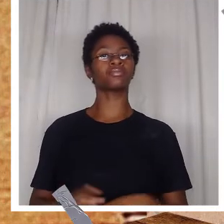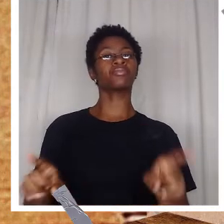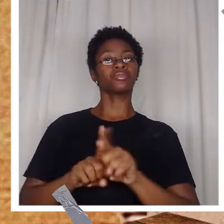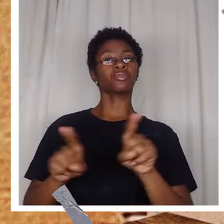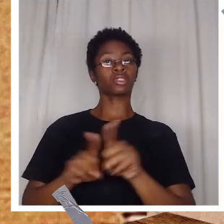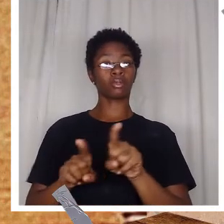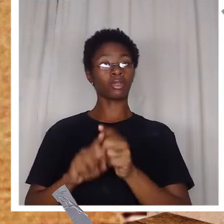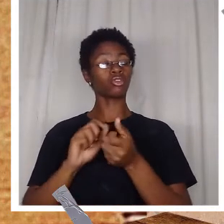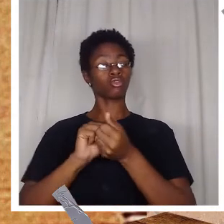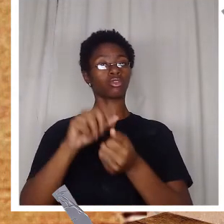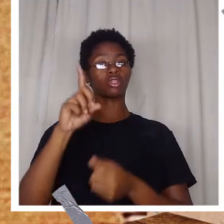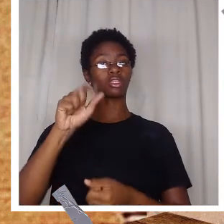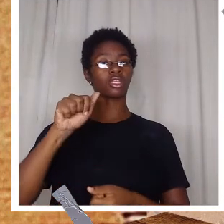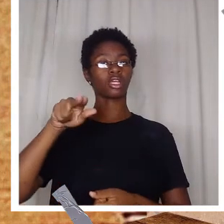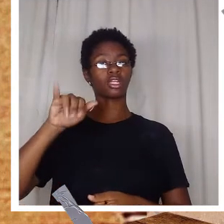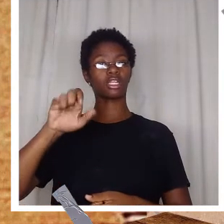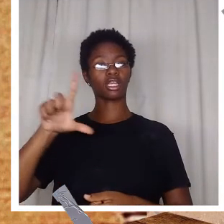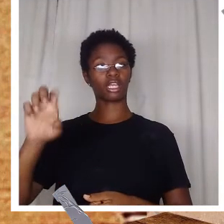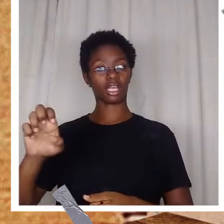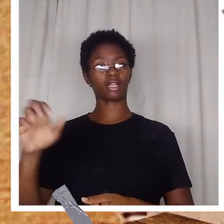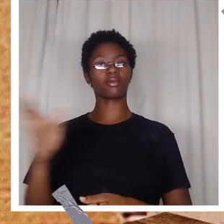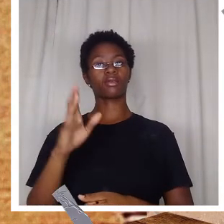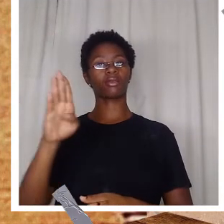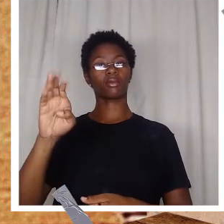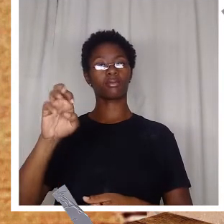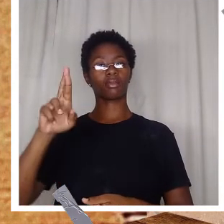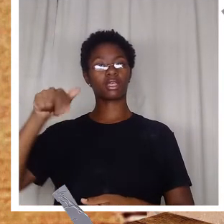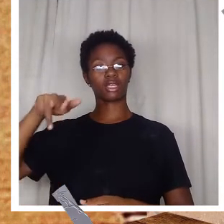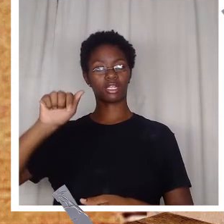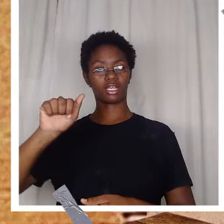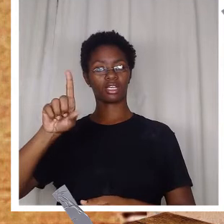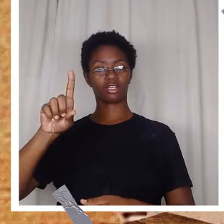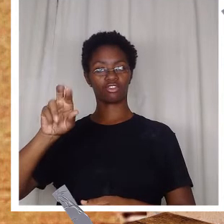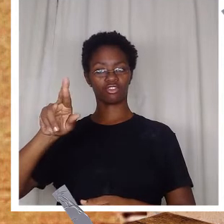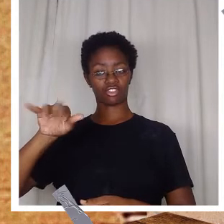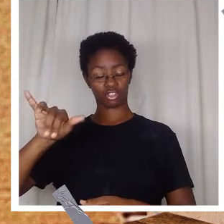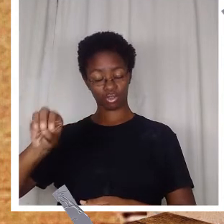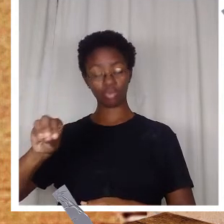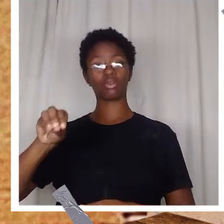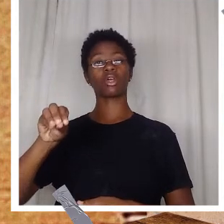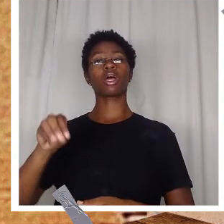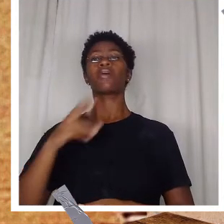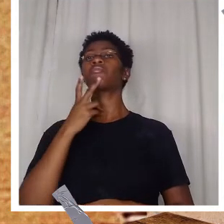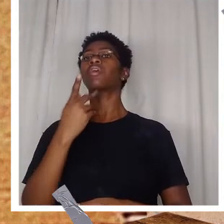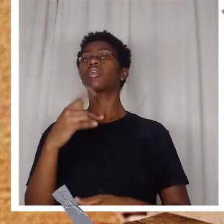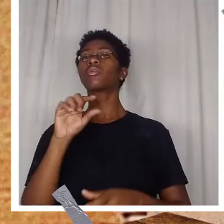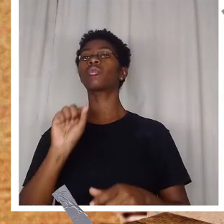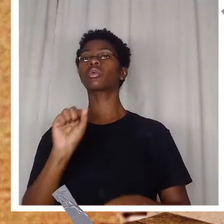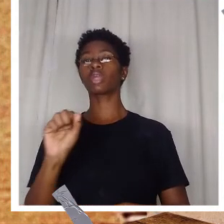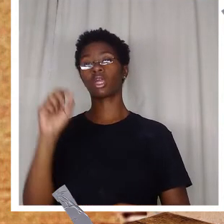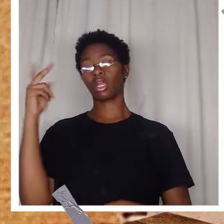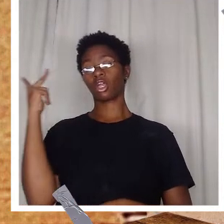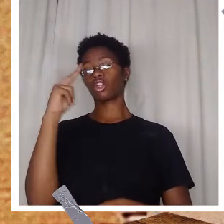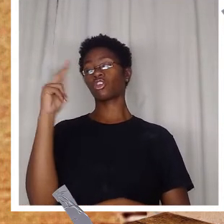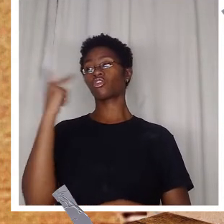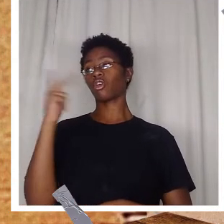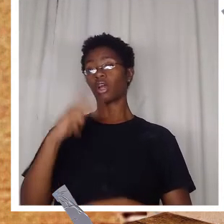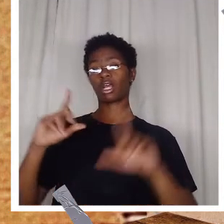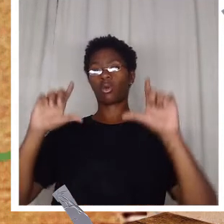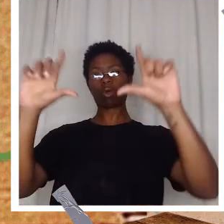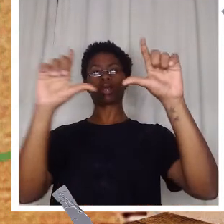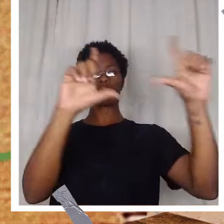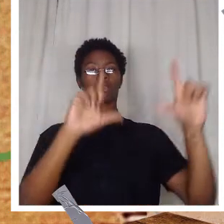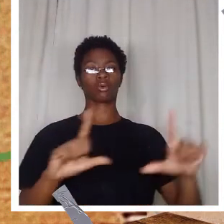Bernardino, com remoção e enquadro a história de 4 negros na tela. Dirigiu o longa